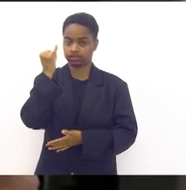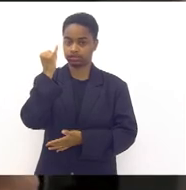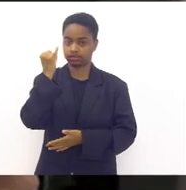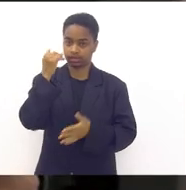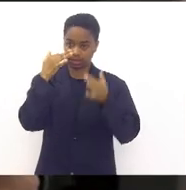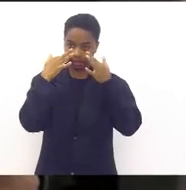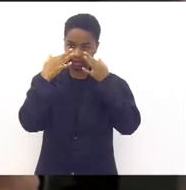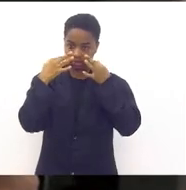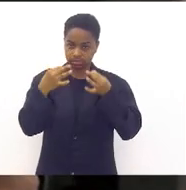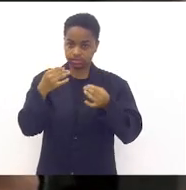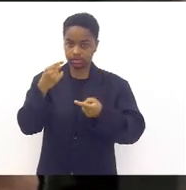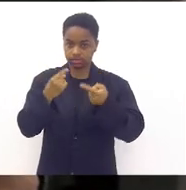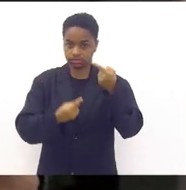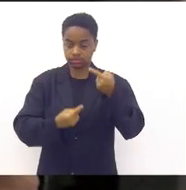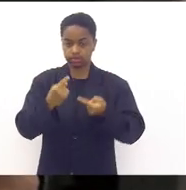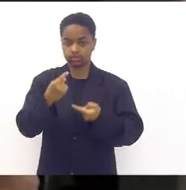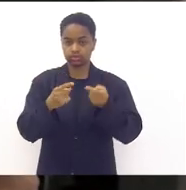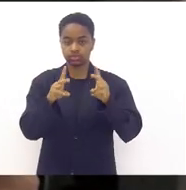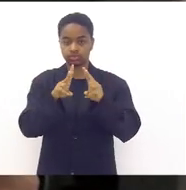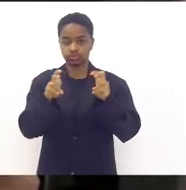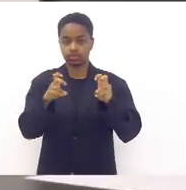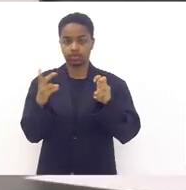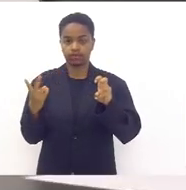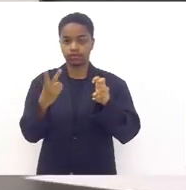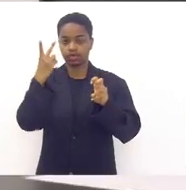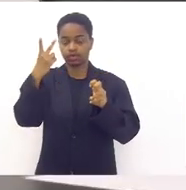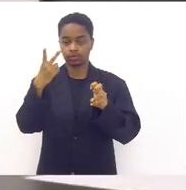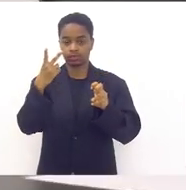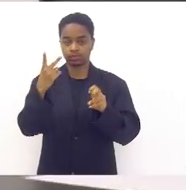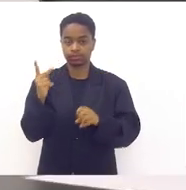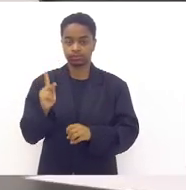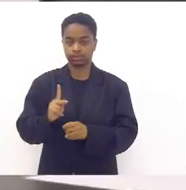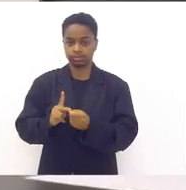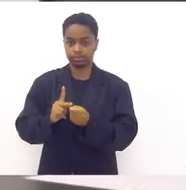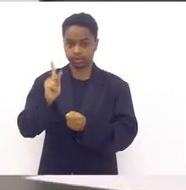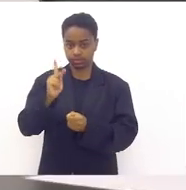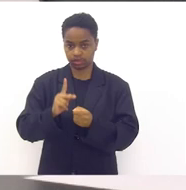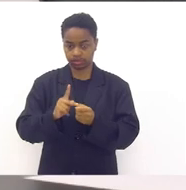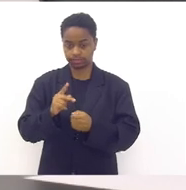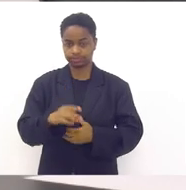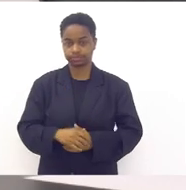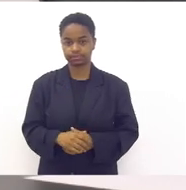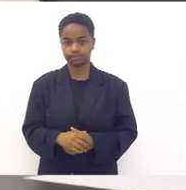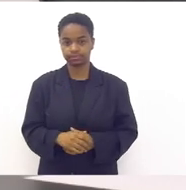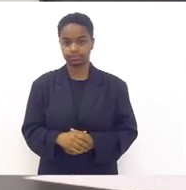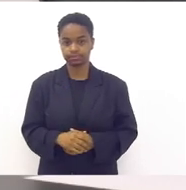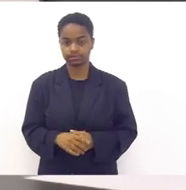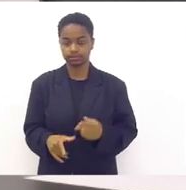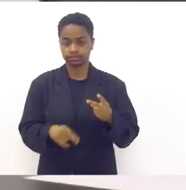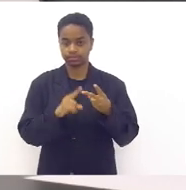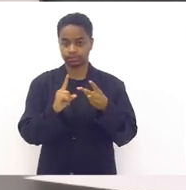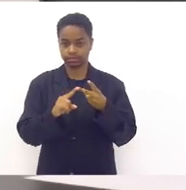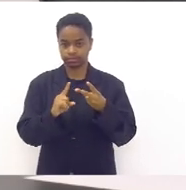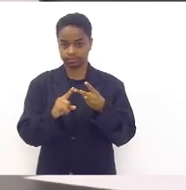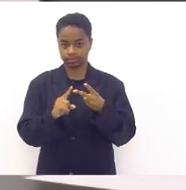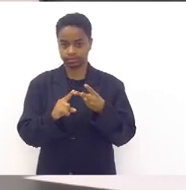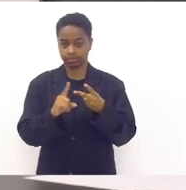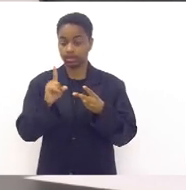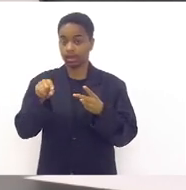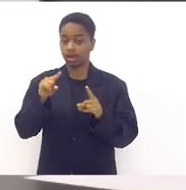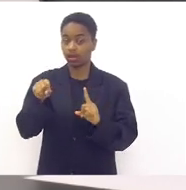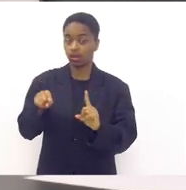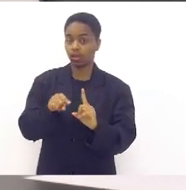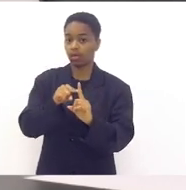dessa discussão em relação ao preço de referência do petróleo. A segunda questão, que é um objetivo